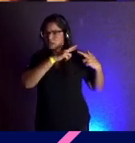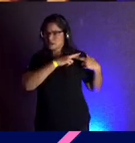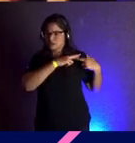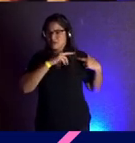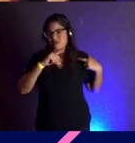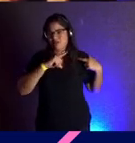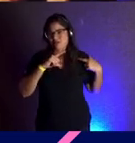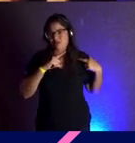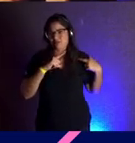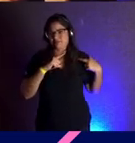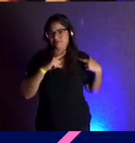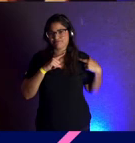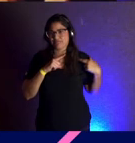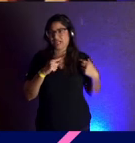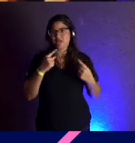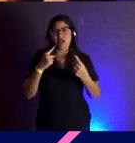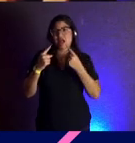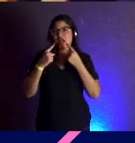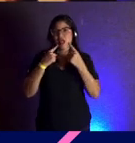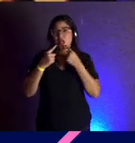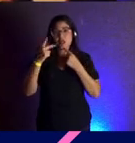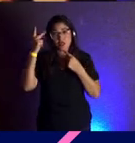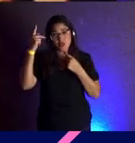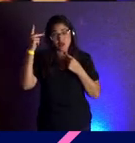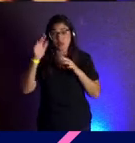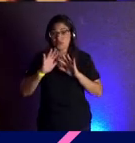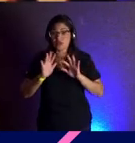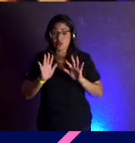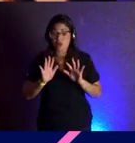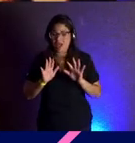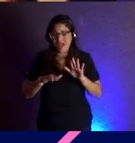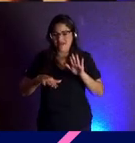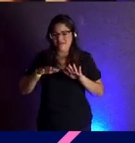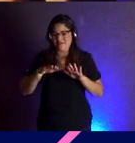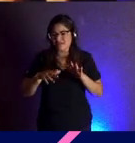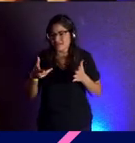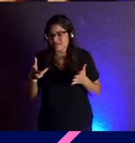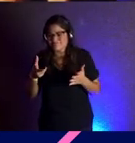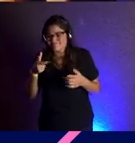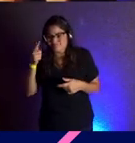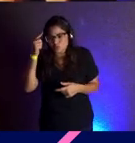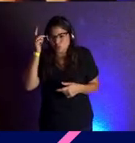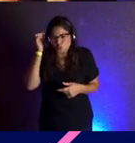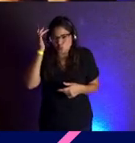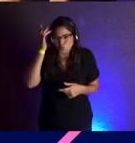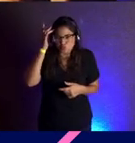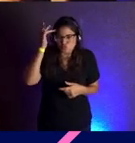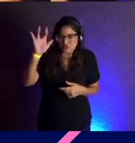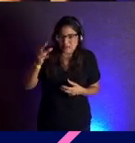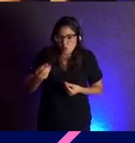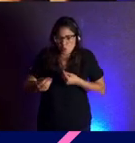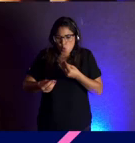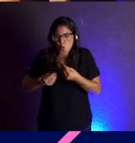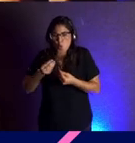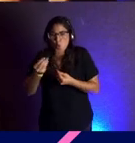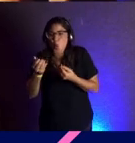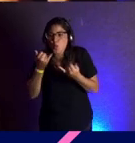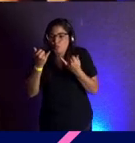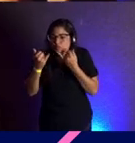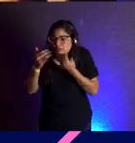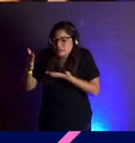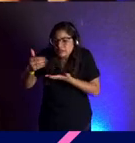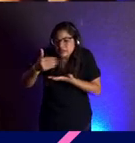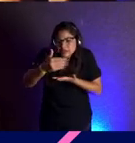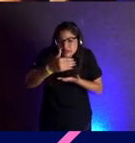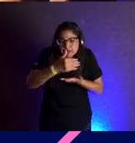Não é um diálogo trivial, porque você não sabe, às vezes, a quem até buscar para colher informação, mas eu acho que essa busca,